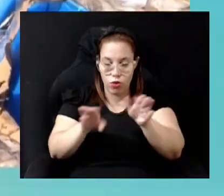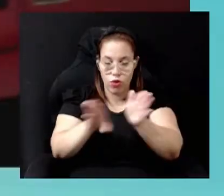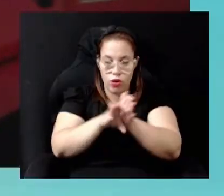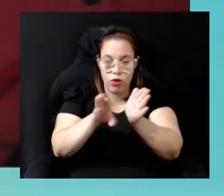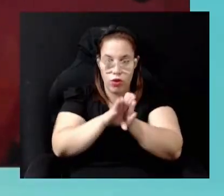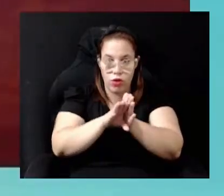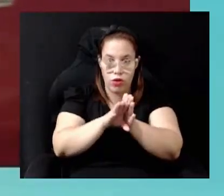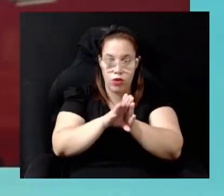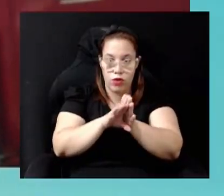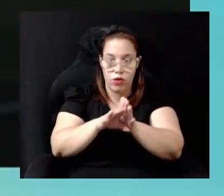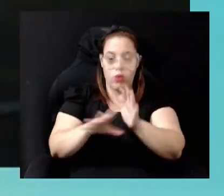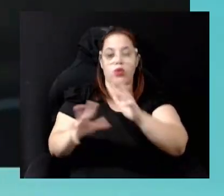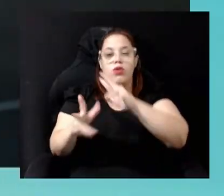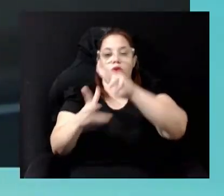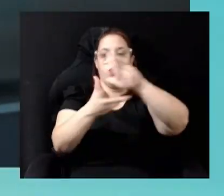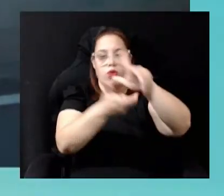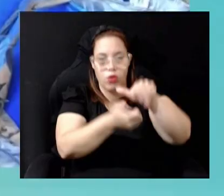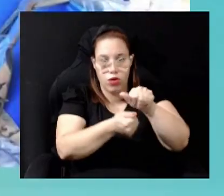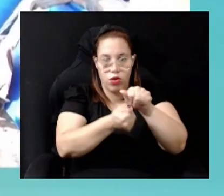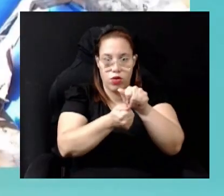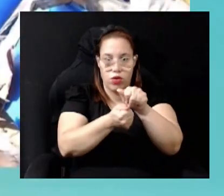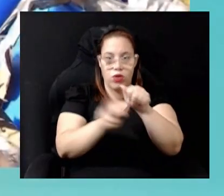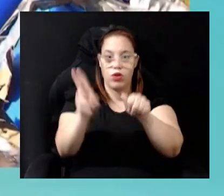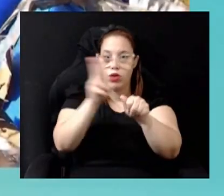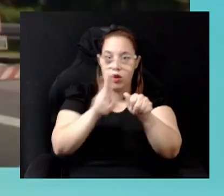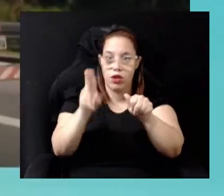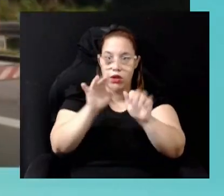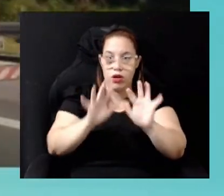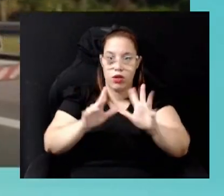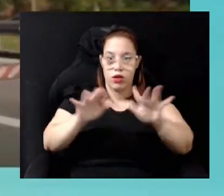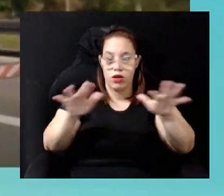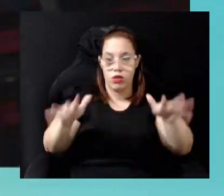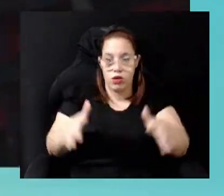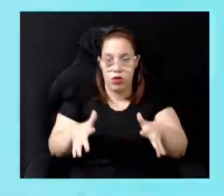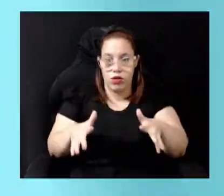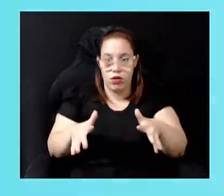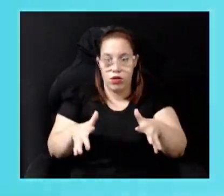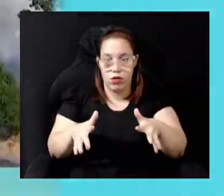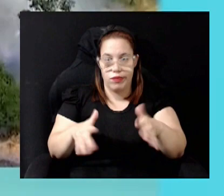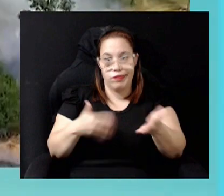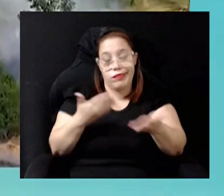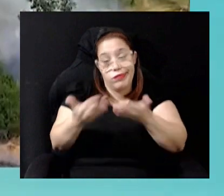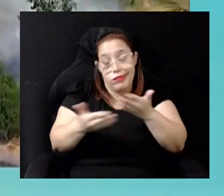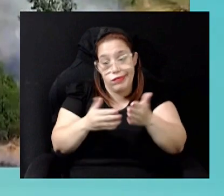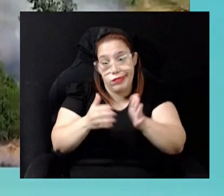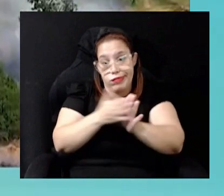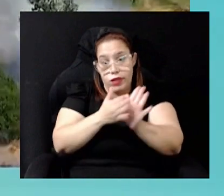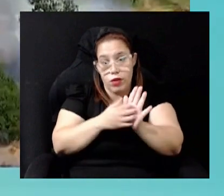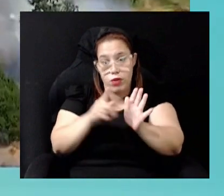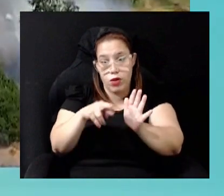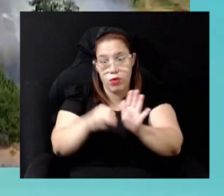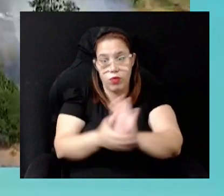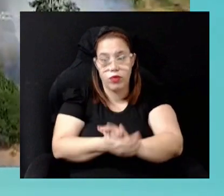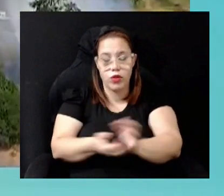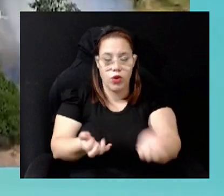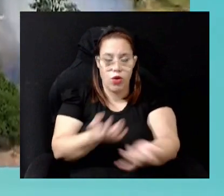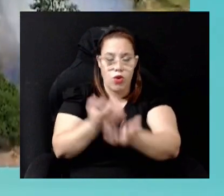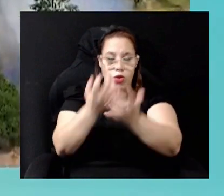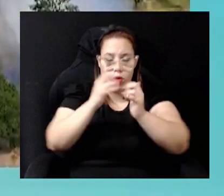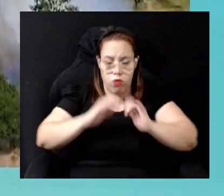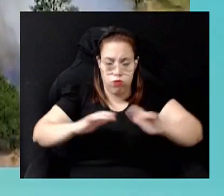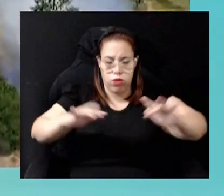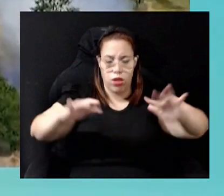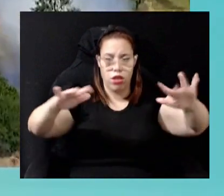mundo devido ao seu uso generalizado, informa um artigo do PNUMA. As queimadas, além de todo o